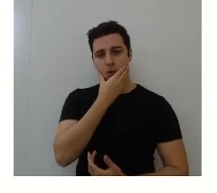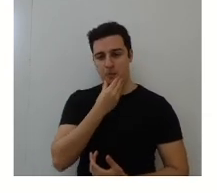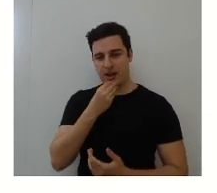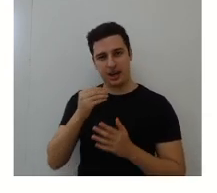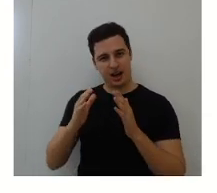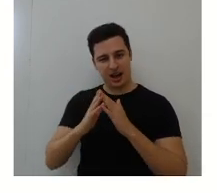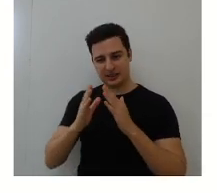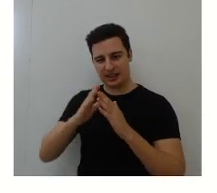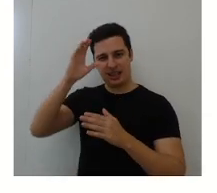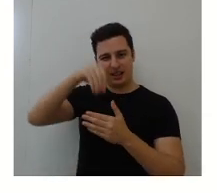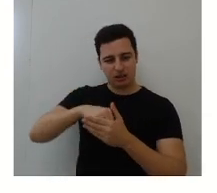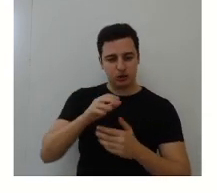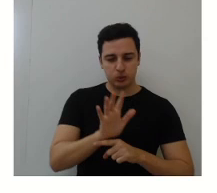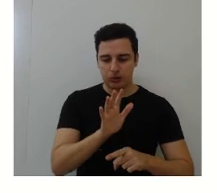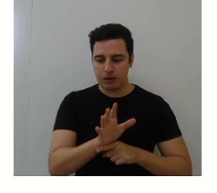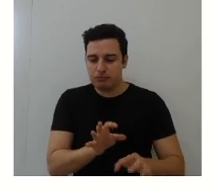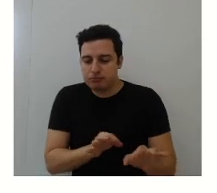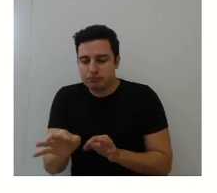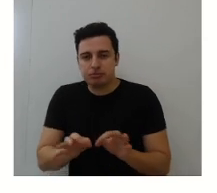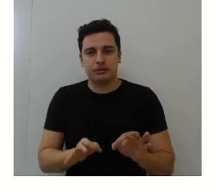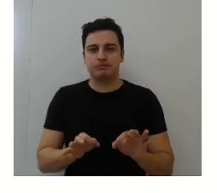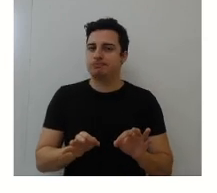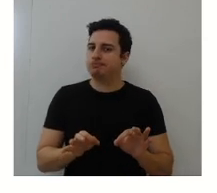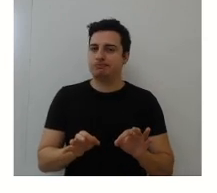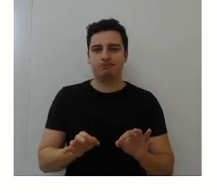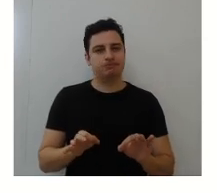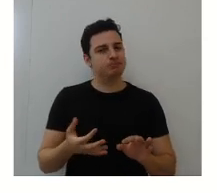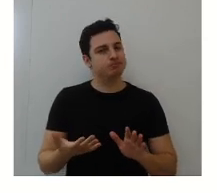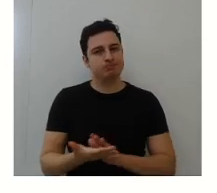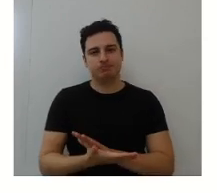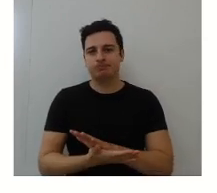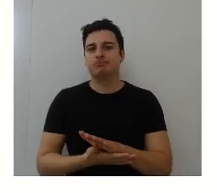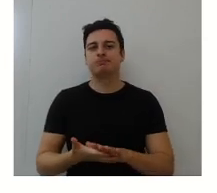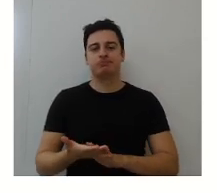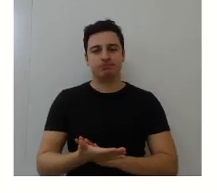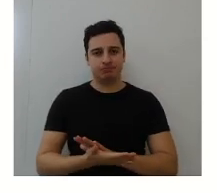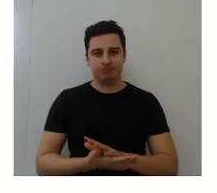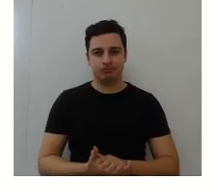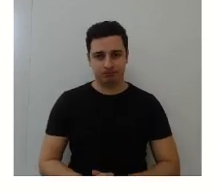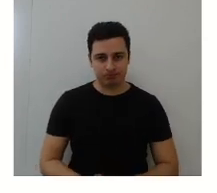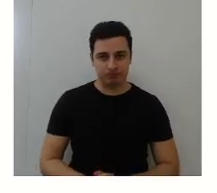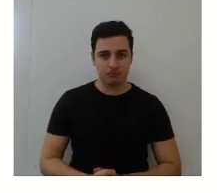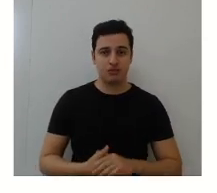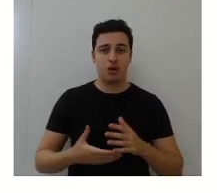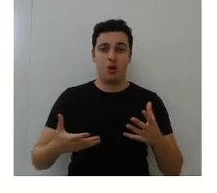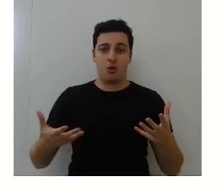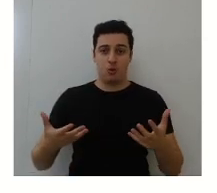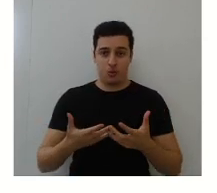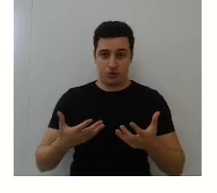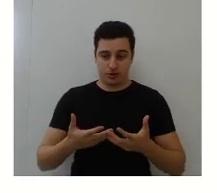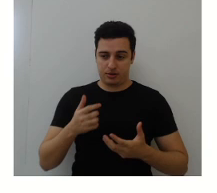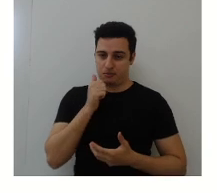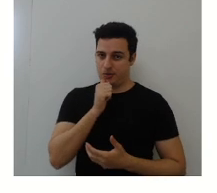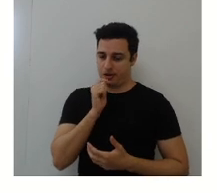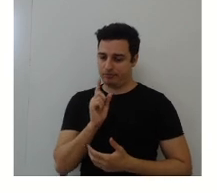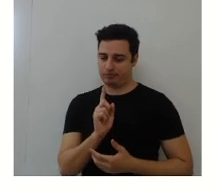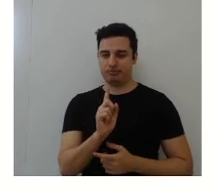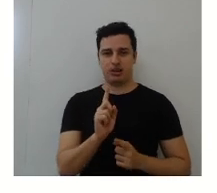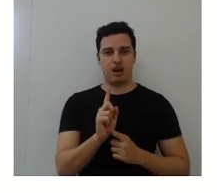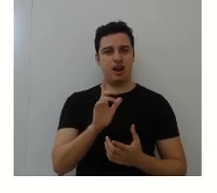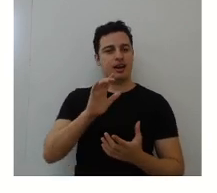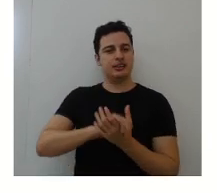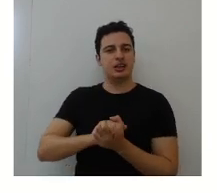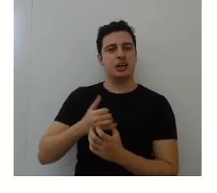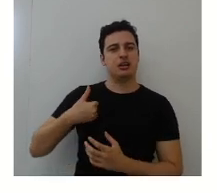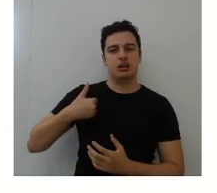da priorização da atividade profissional. Hoje em dia, as mulheres casam um pouco mais tarde. Não é? Se você